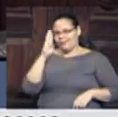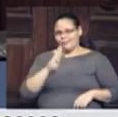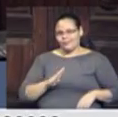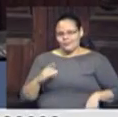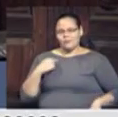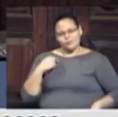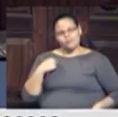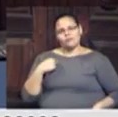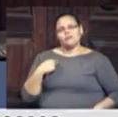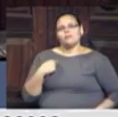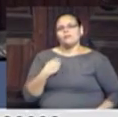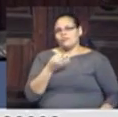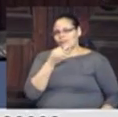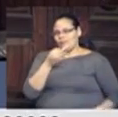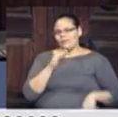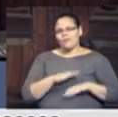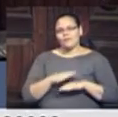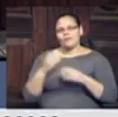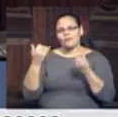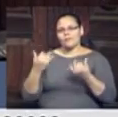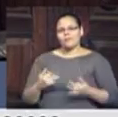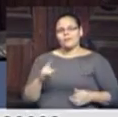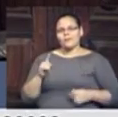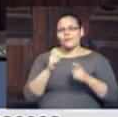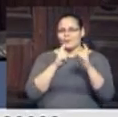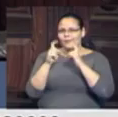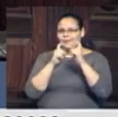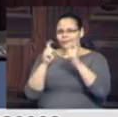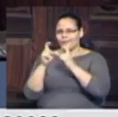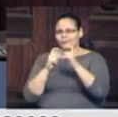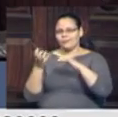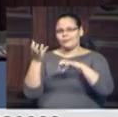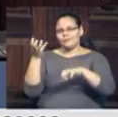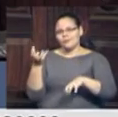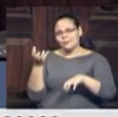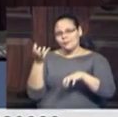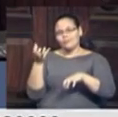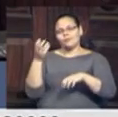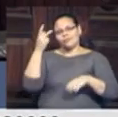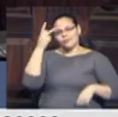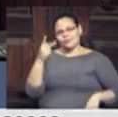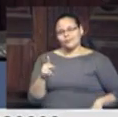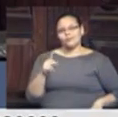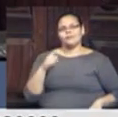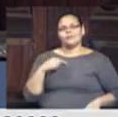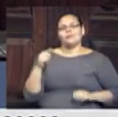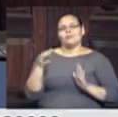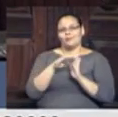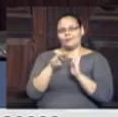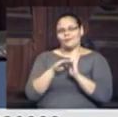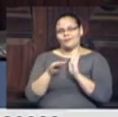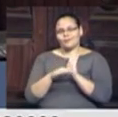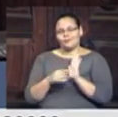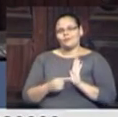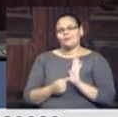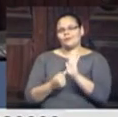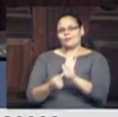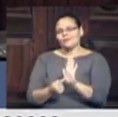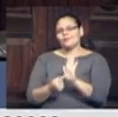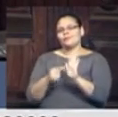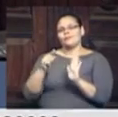me posicionar, é com relação às discussões no Congresso Nacional sobre as 10 medidas apresentadas